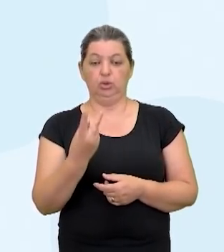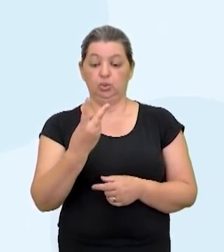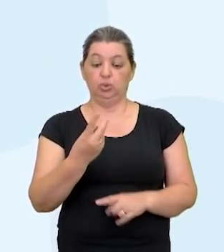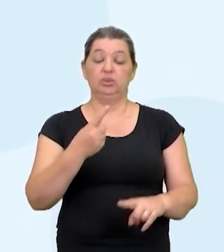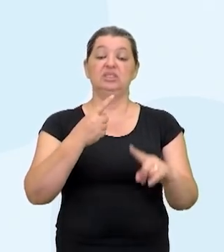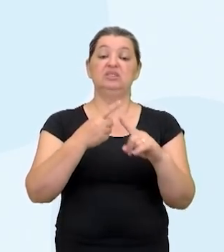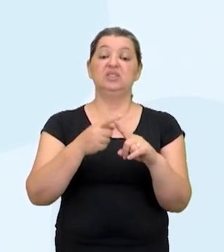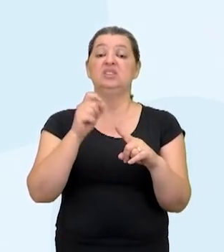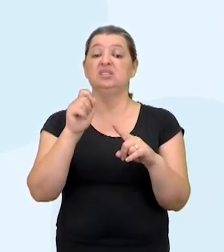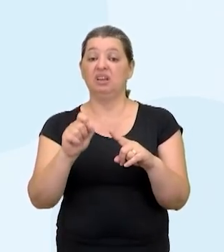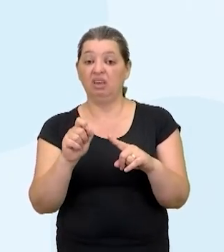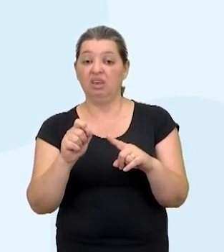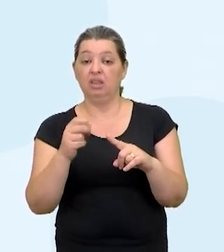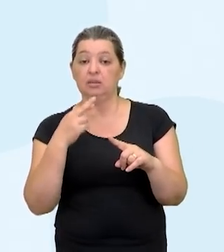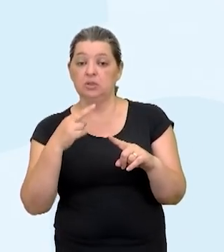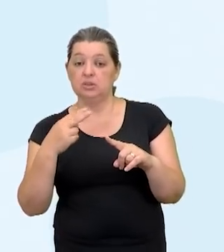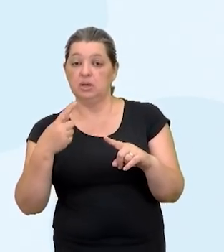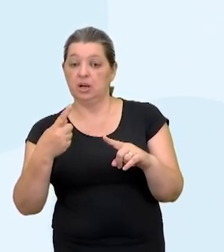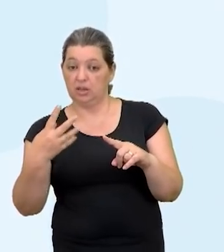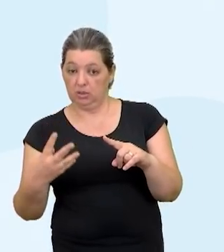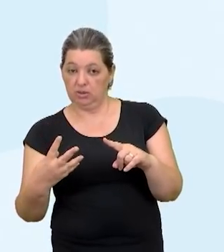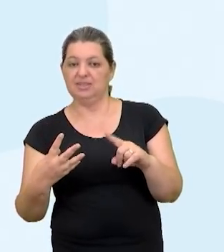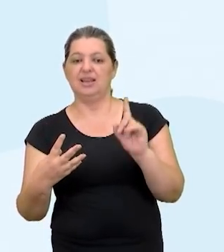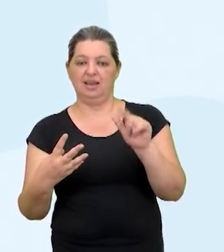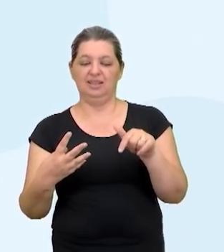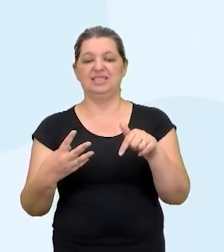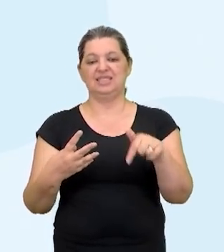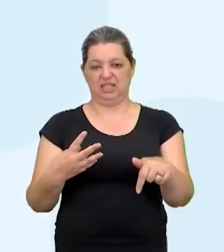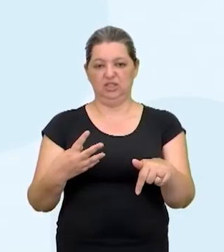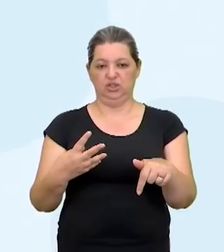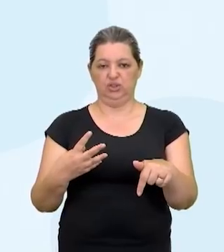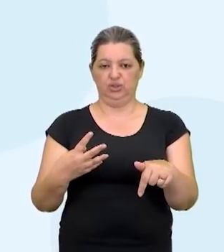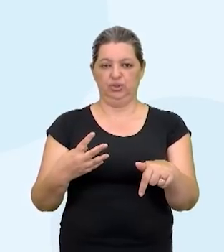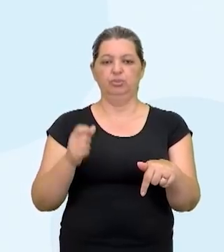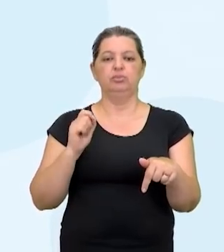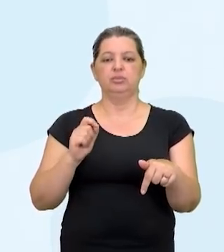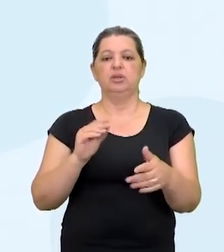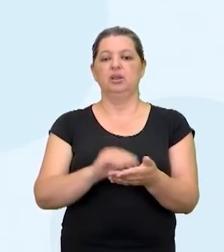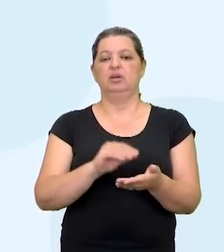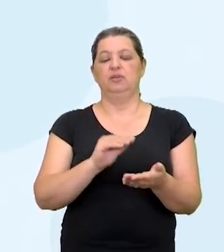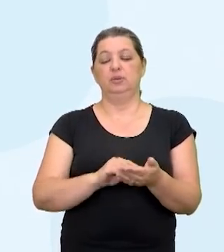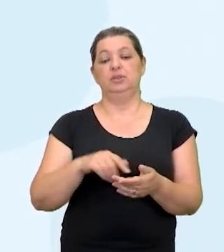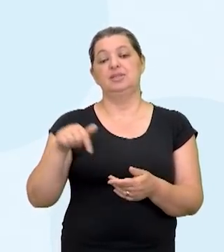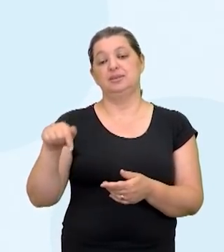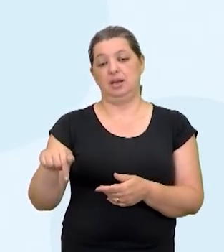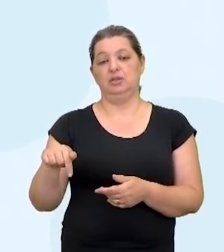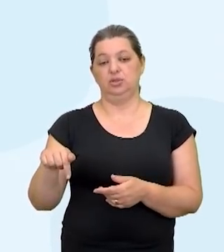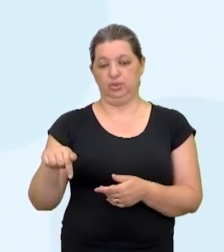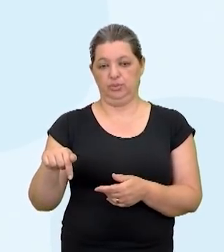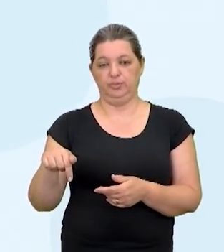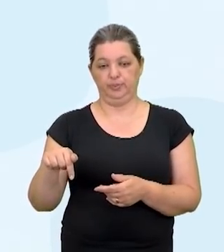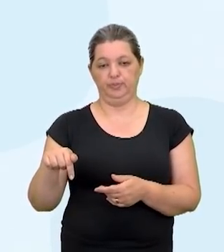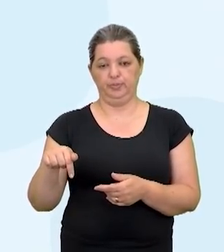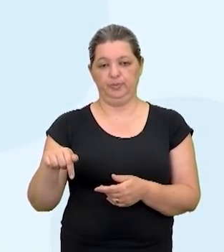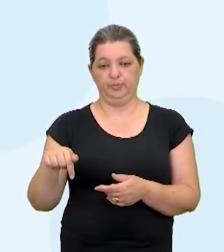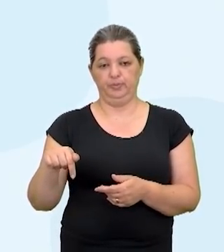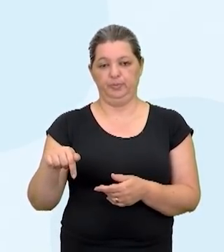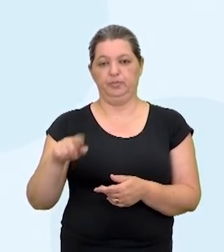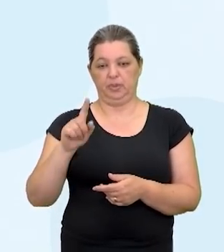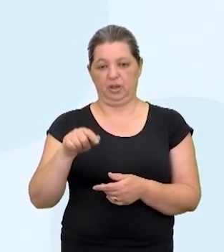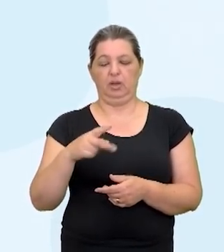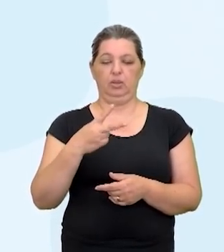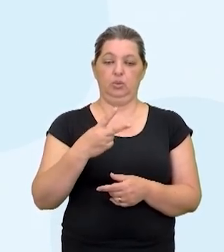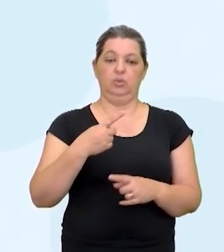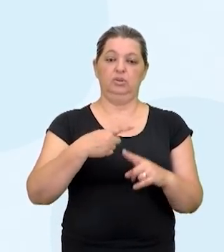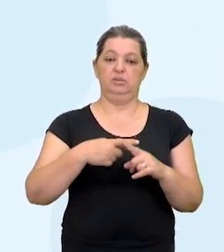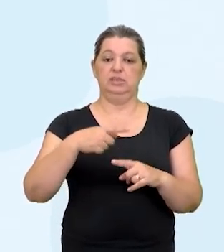dar 14? É 2 vezes 7. Ah, então quem tá faltando aqui é o 7. Para dar 2 vezes 7,